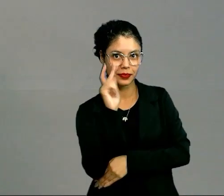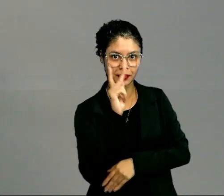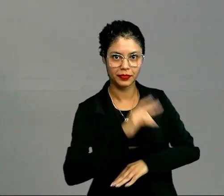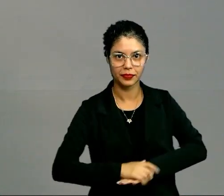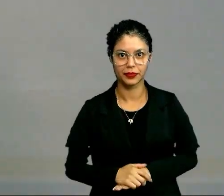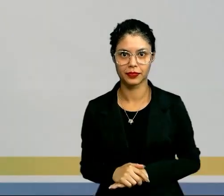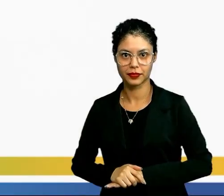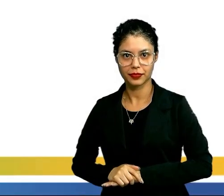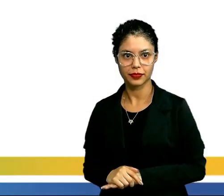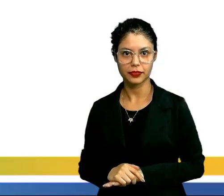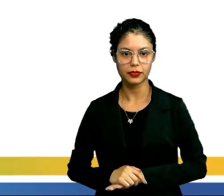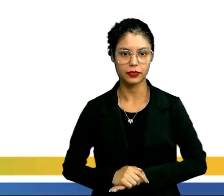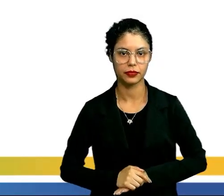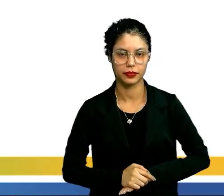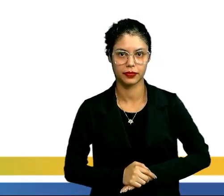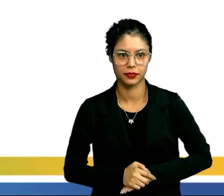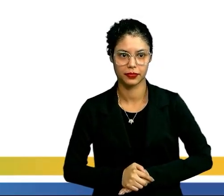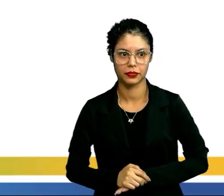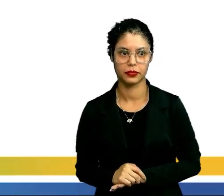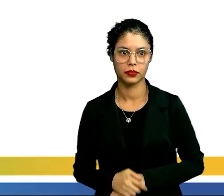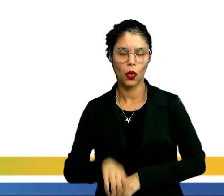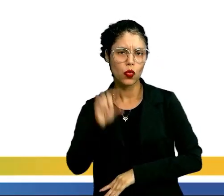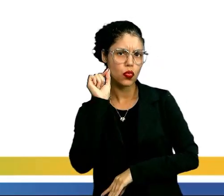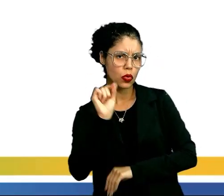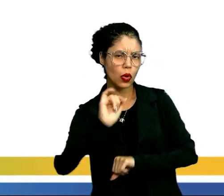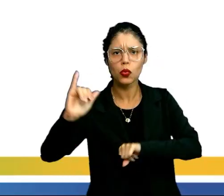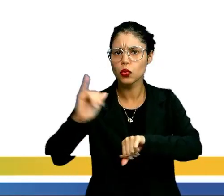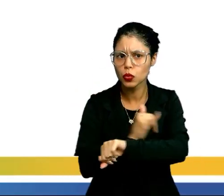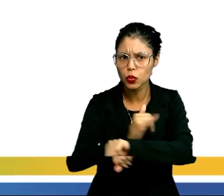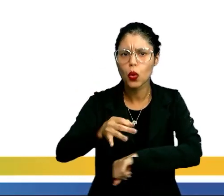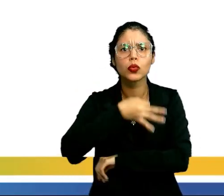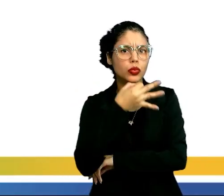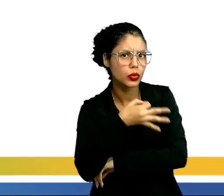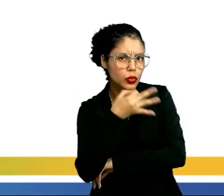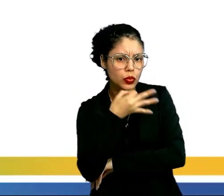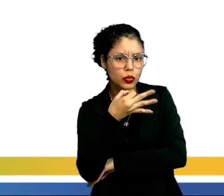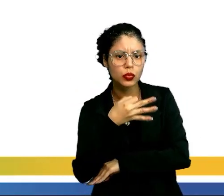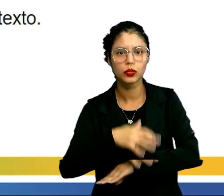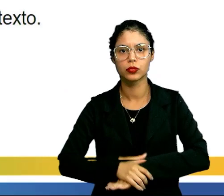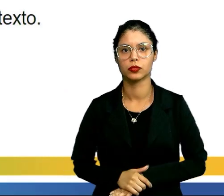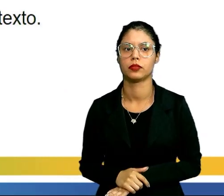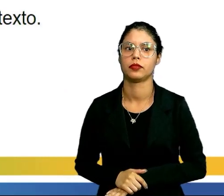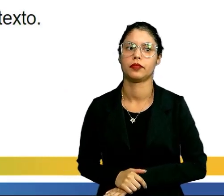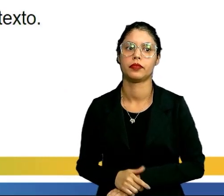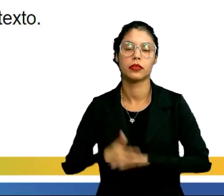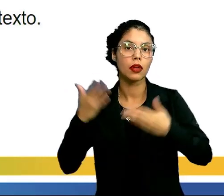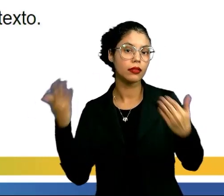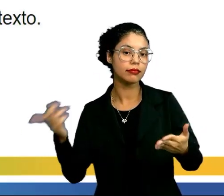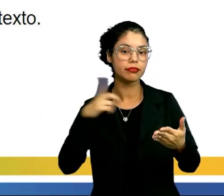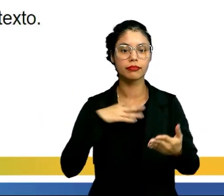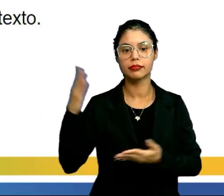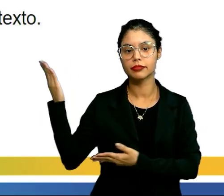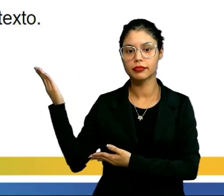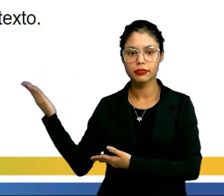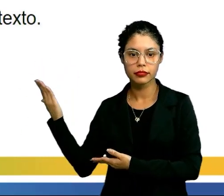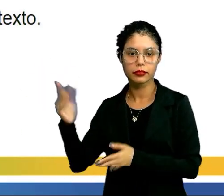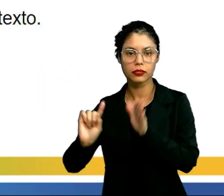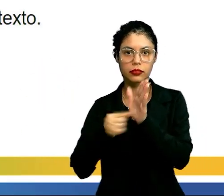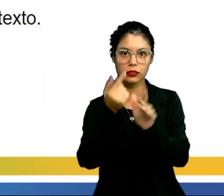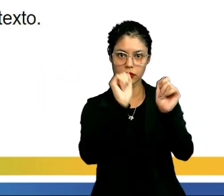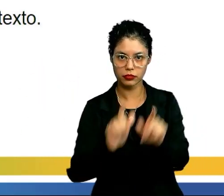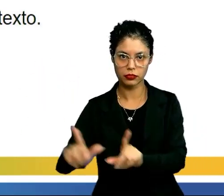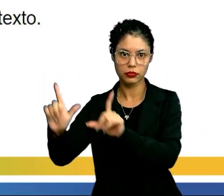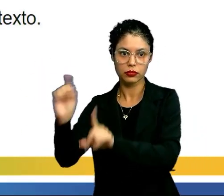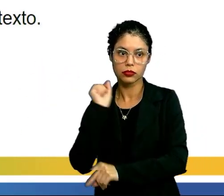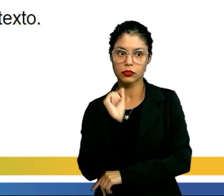ok? Vamos à aula. O que são estratégias argumentativas? E aí nós temos aqui no nosso primeiro